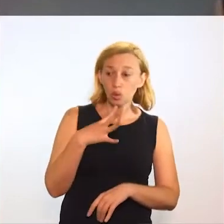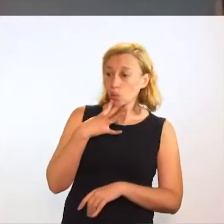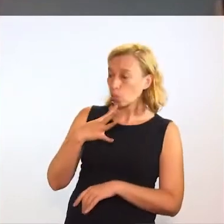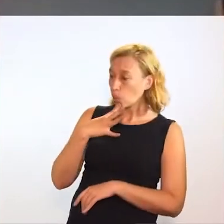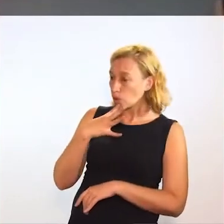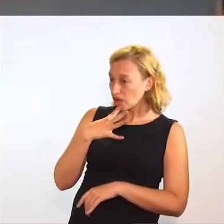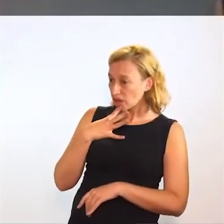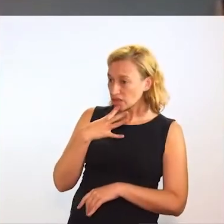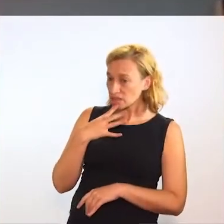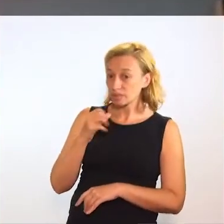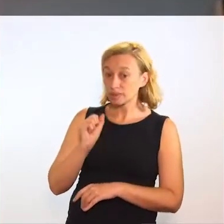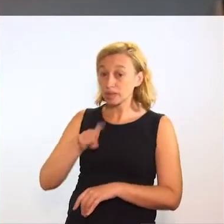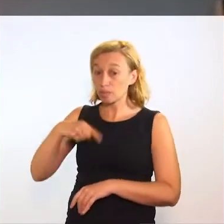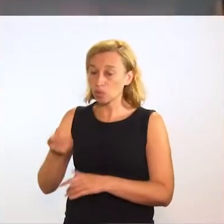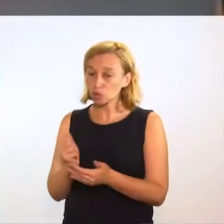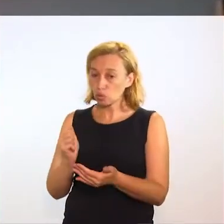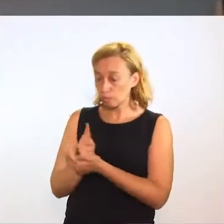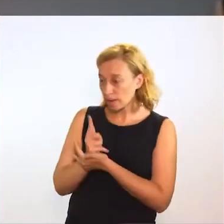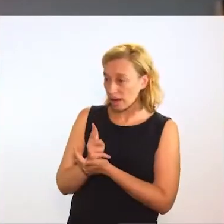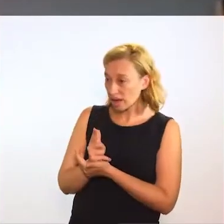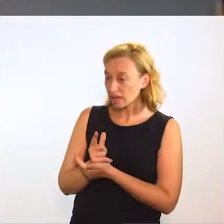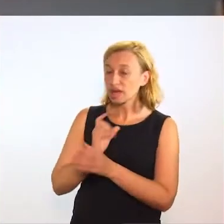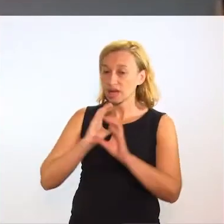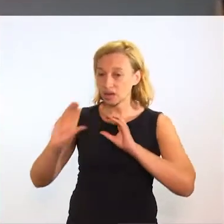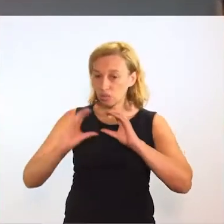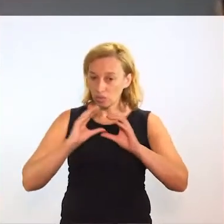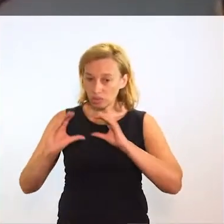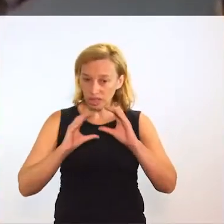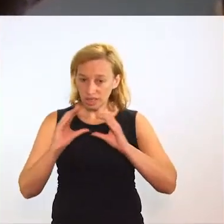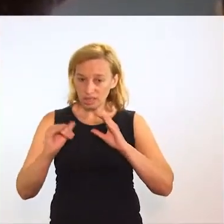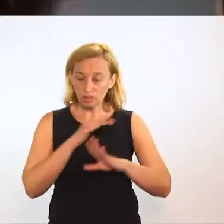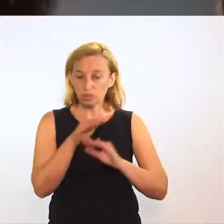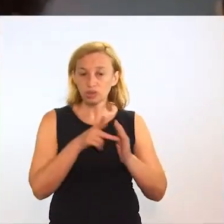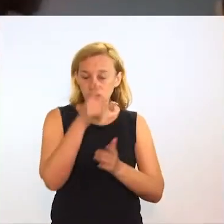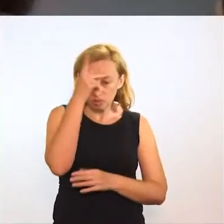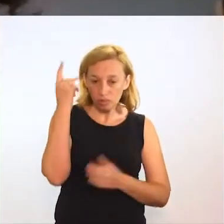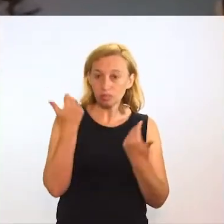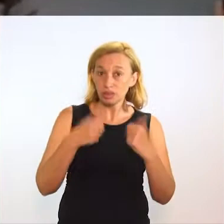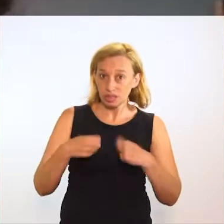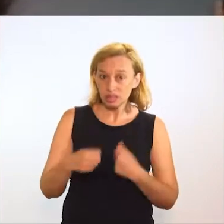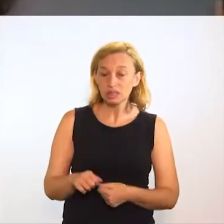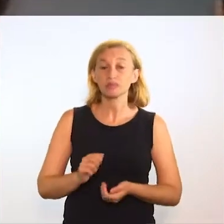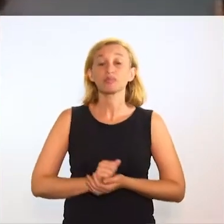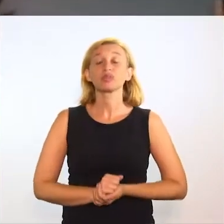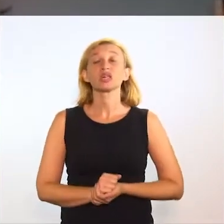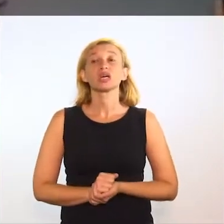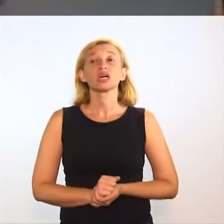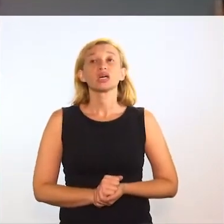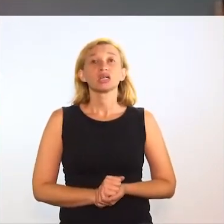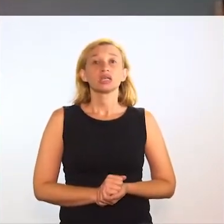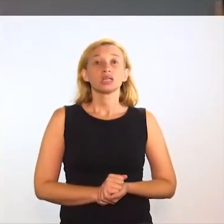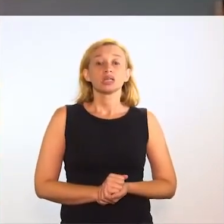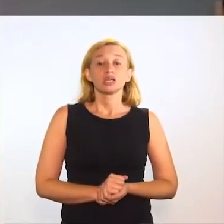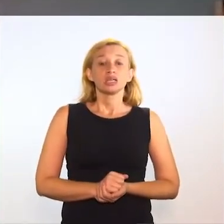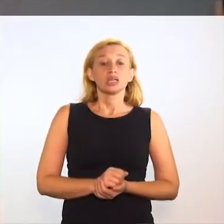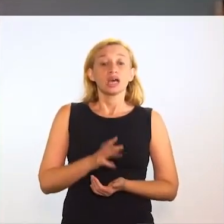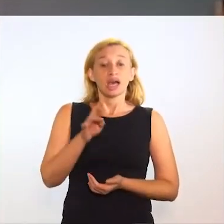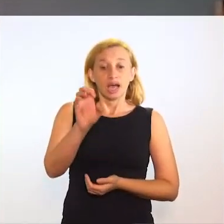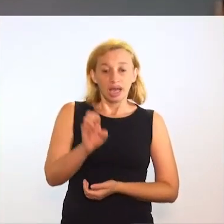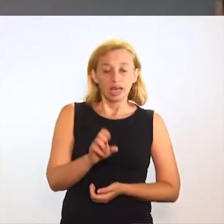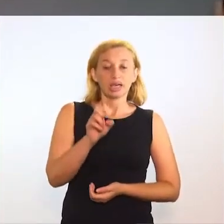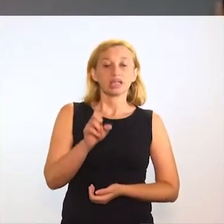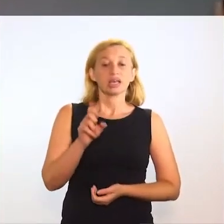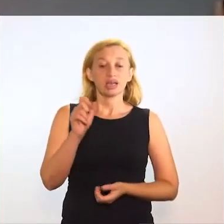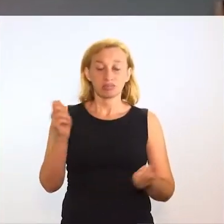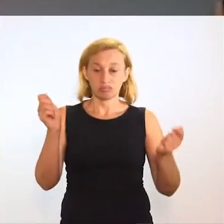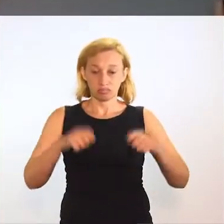todo mundo também está muito obrigado a conhecer o processo como um todo, e não só atuar em uma parte dele. E aí, nesse ponto,